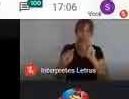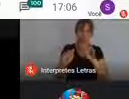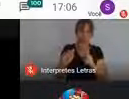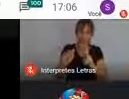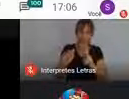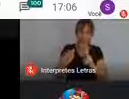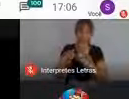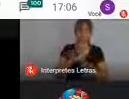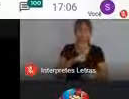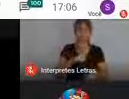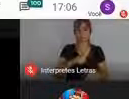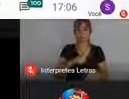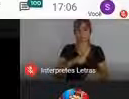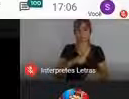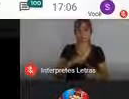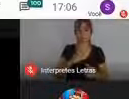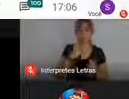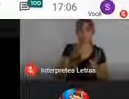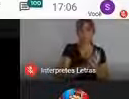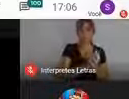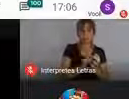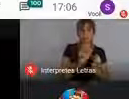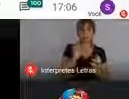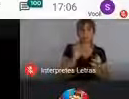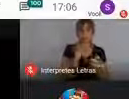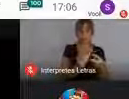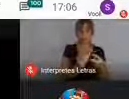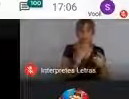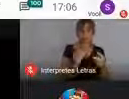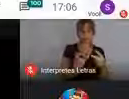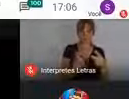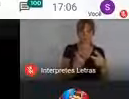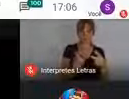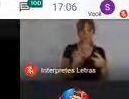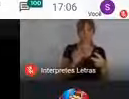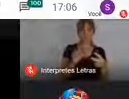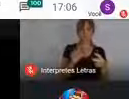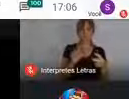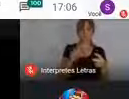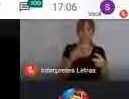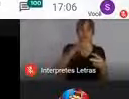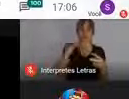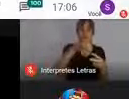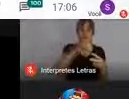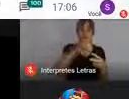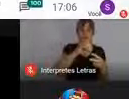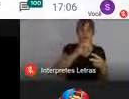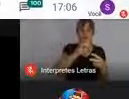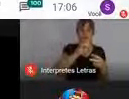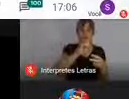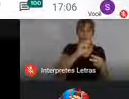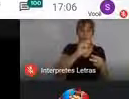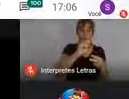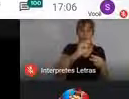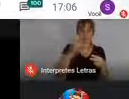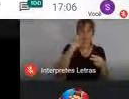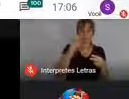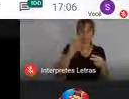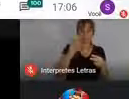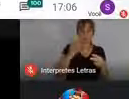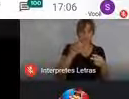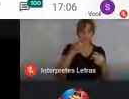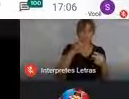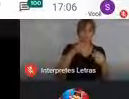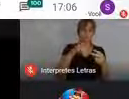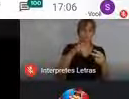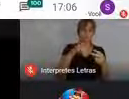azul e motuca registrada entre ambas as gerações, como ocorrência em cada. Então, quando uma lexia,